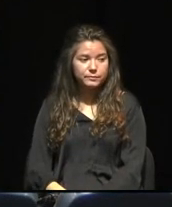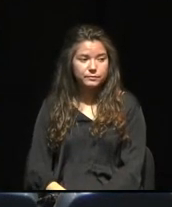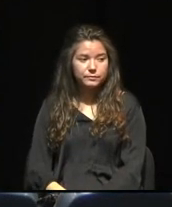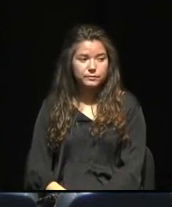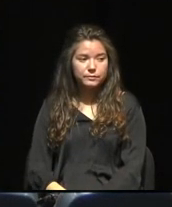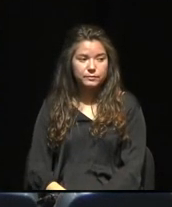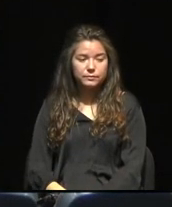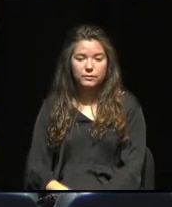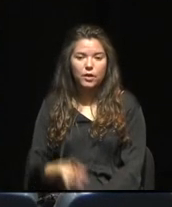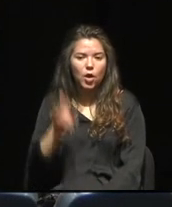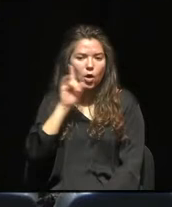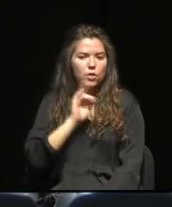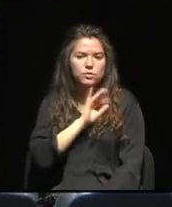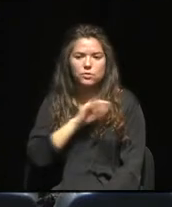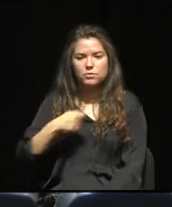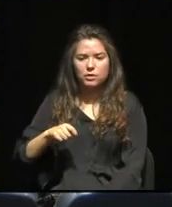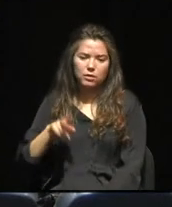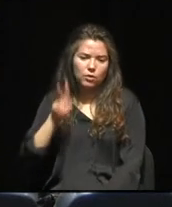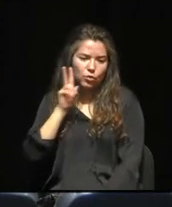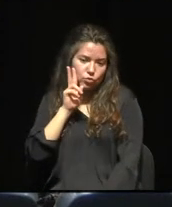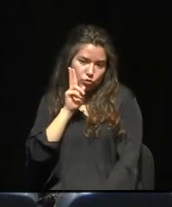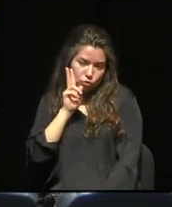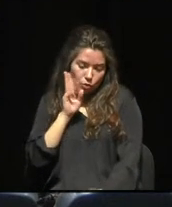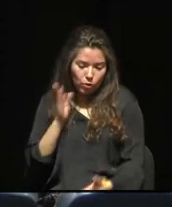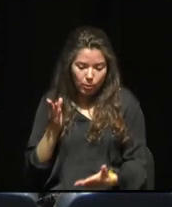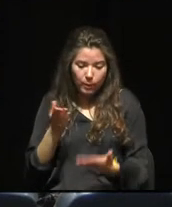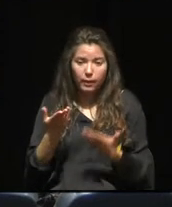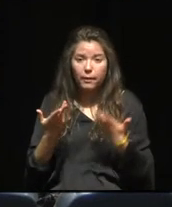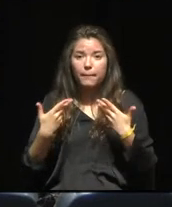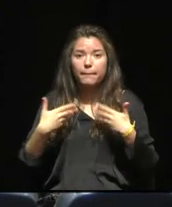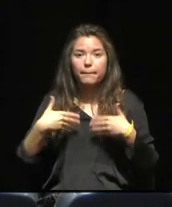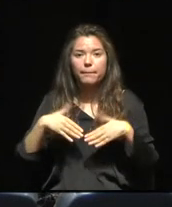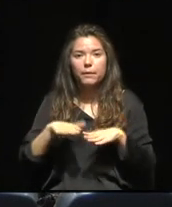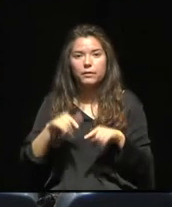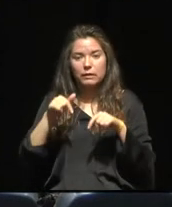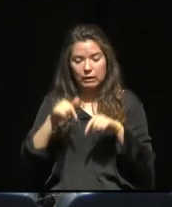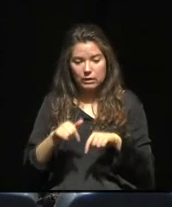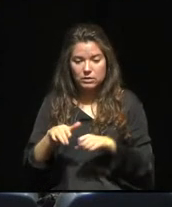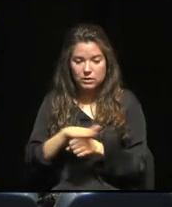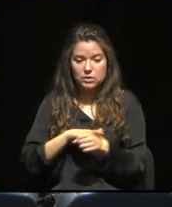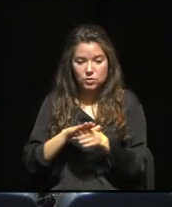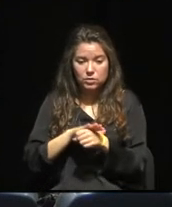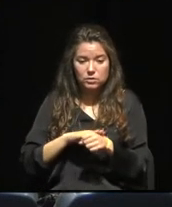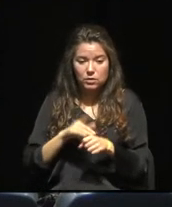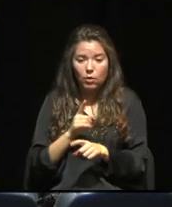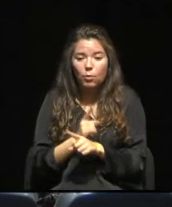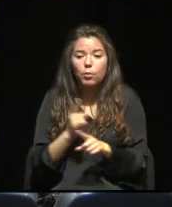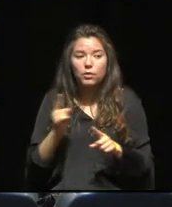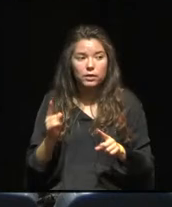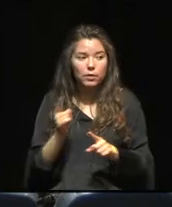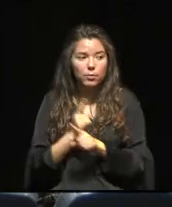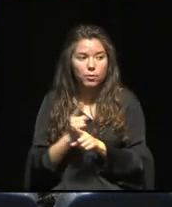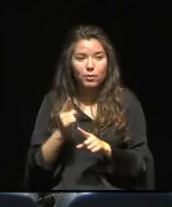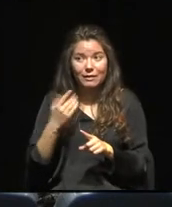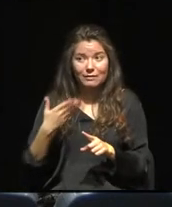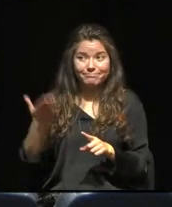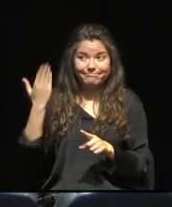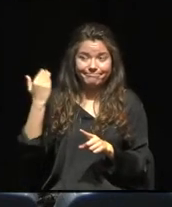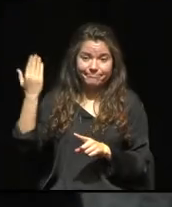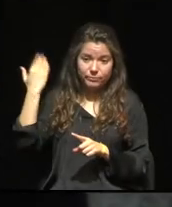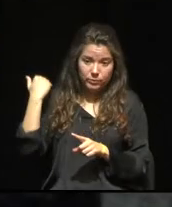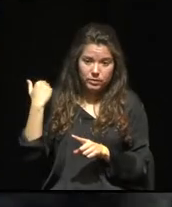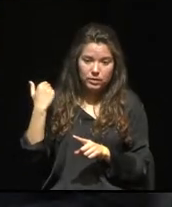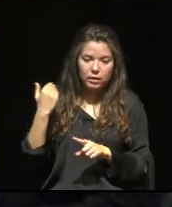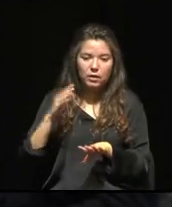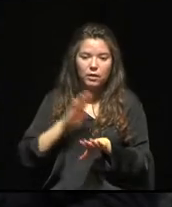a ó senhora Presidente eu peço desculpa h o motivo pelo qual esta situação se está a colocar É porque também já no passado e